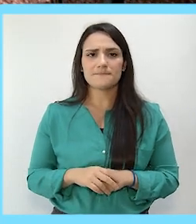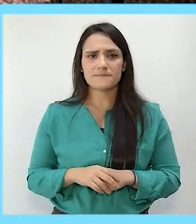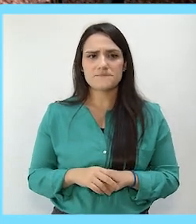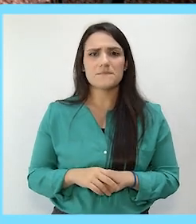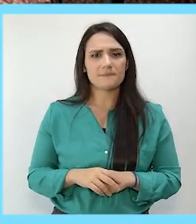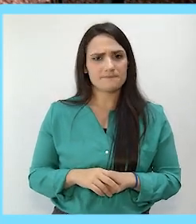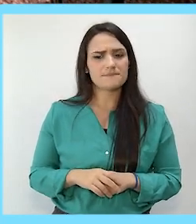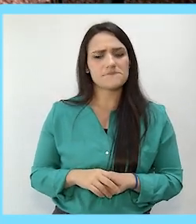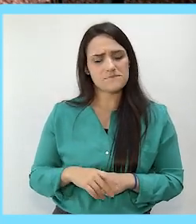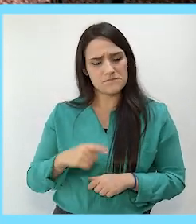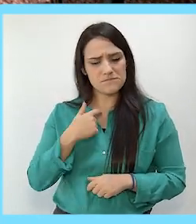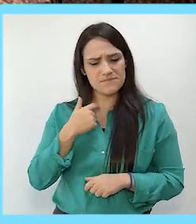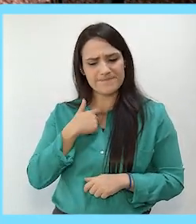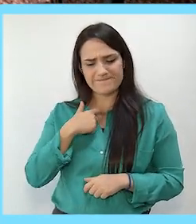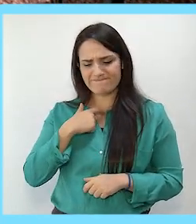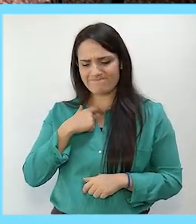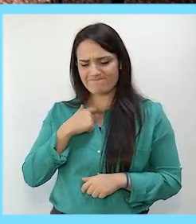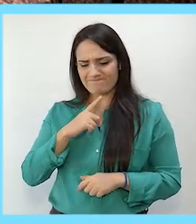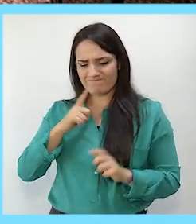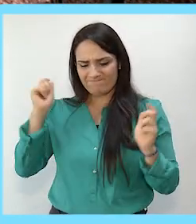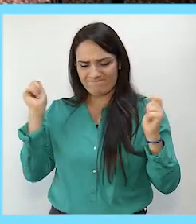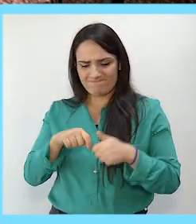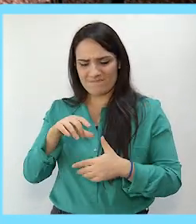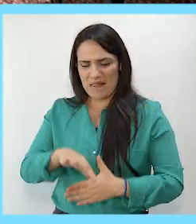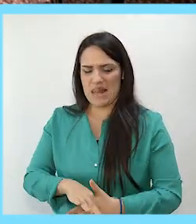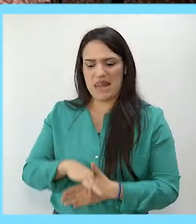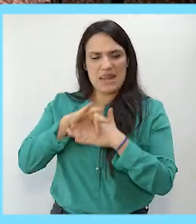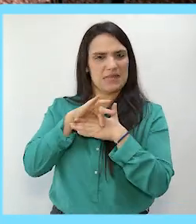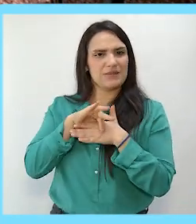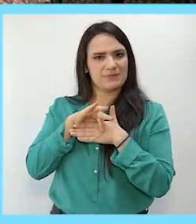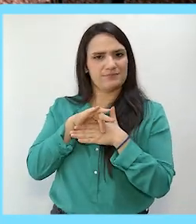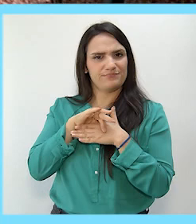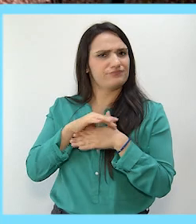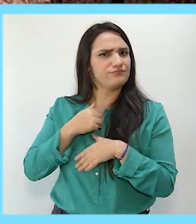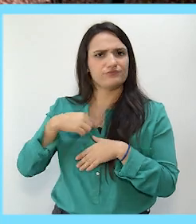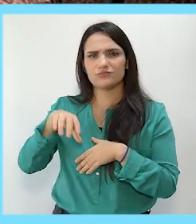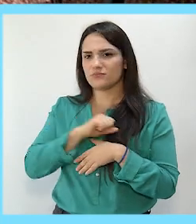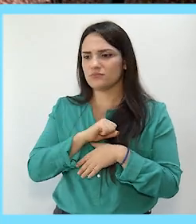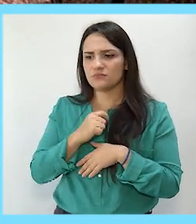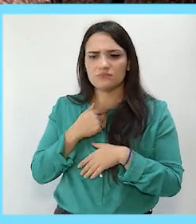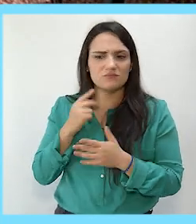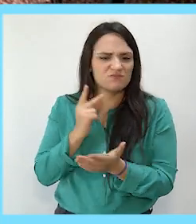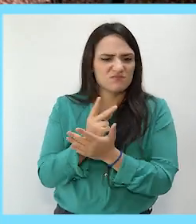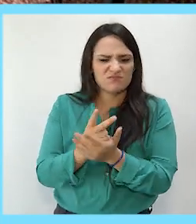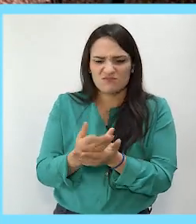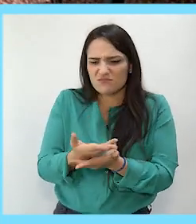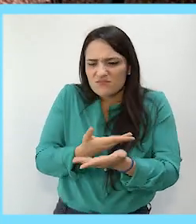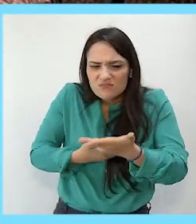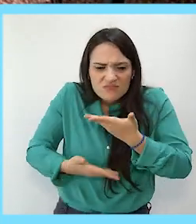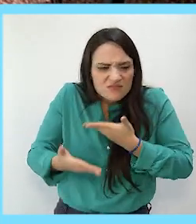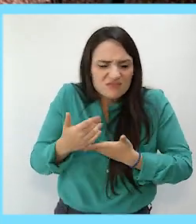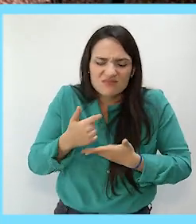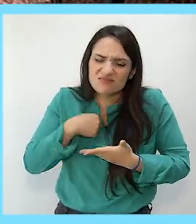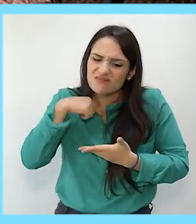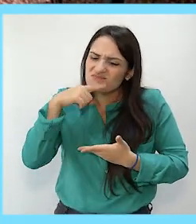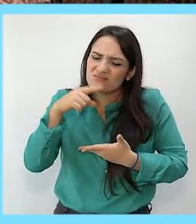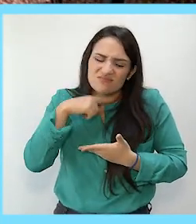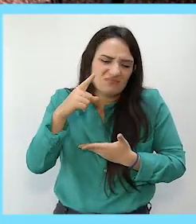Eu sou uma pessoa que tem a liderança, assim, dentro, né? E eu sou muito envolvida, como eu disse, né? Eu não consigo ficar só